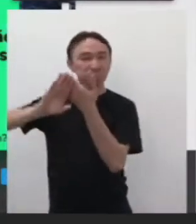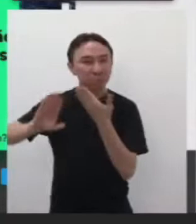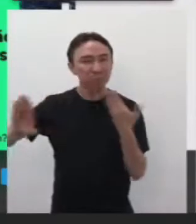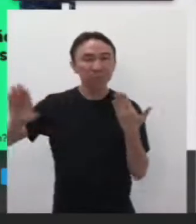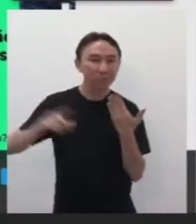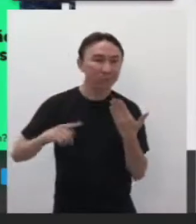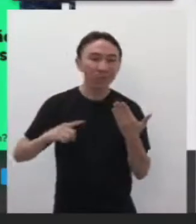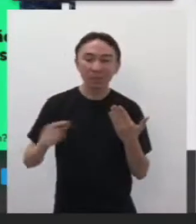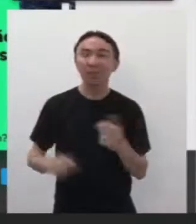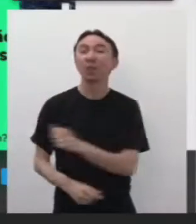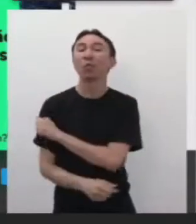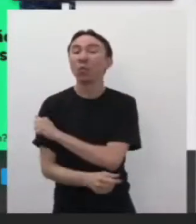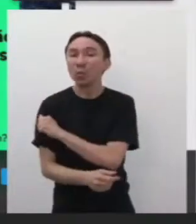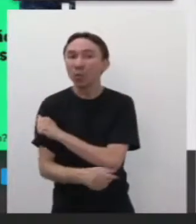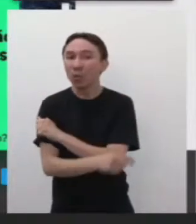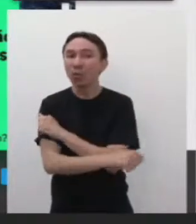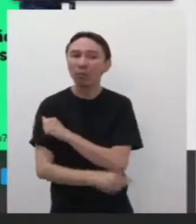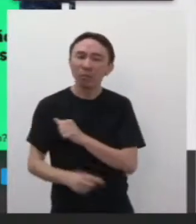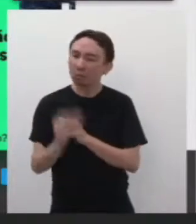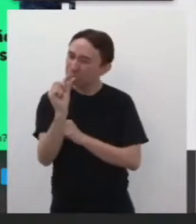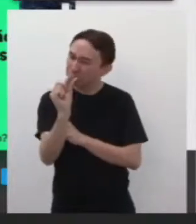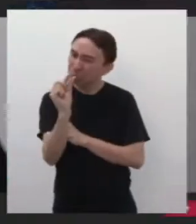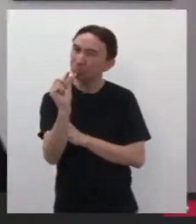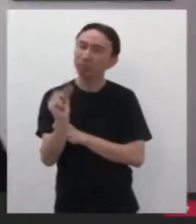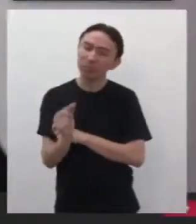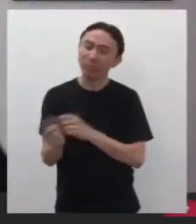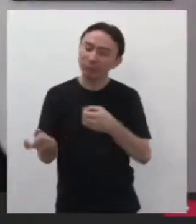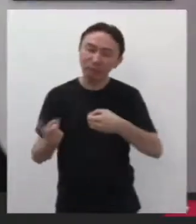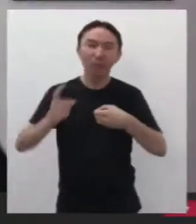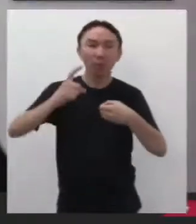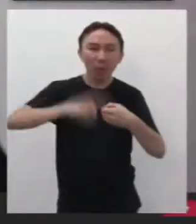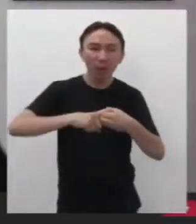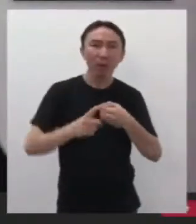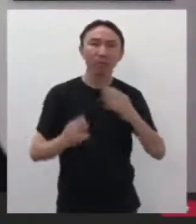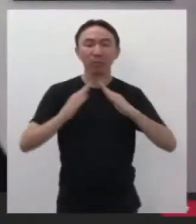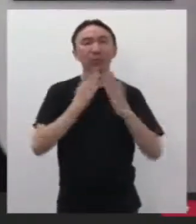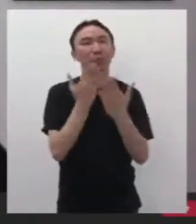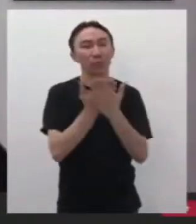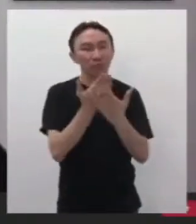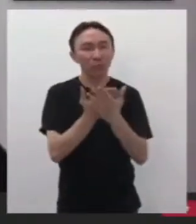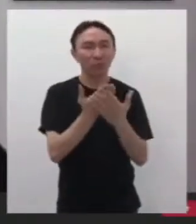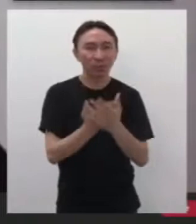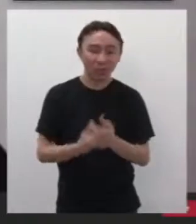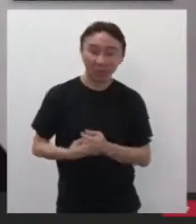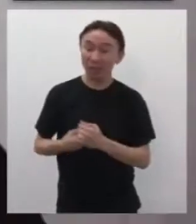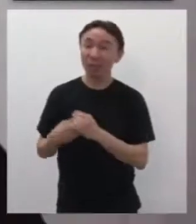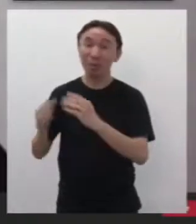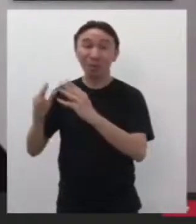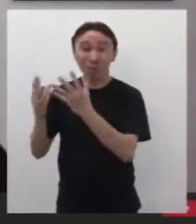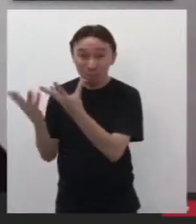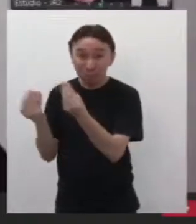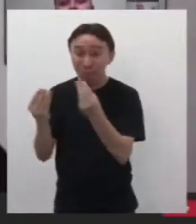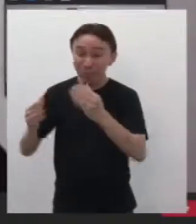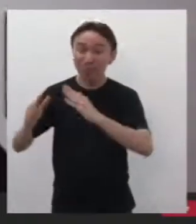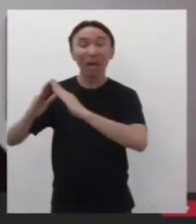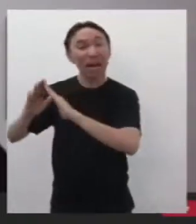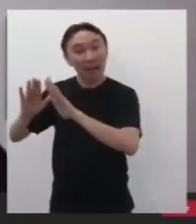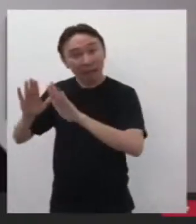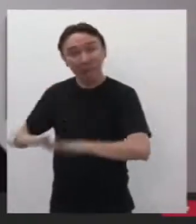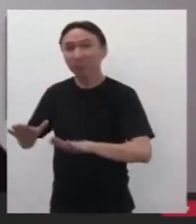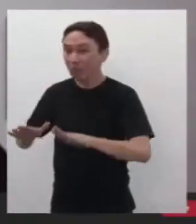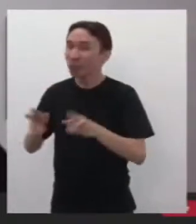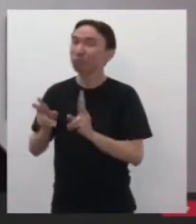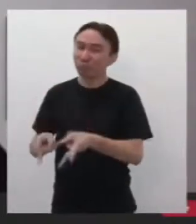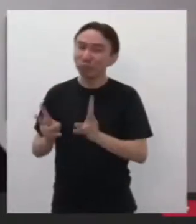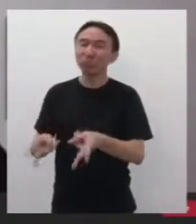poucos para as escolas, mas ainda muitos alunos em casa. E a gente aí com todo